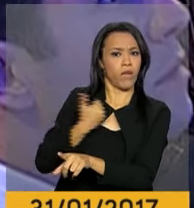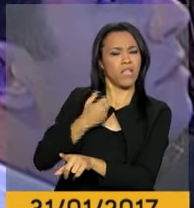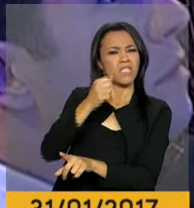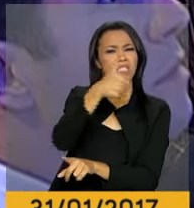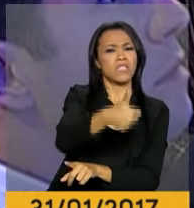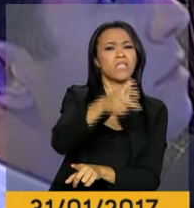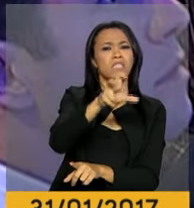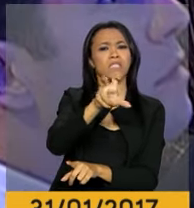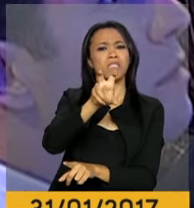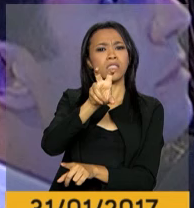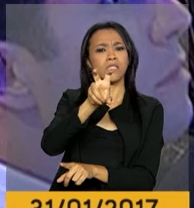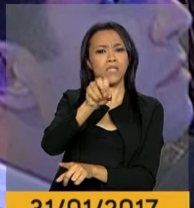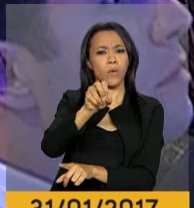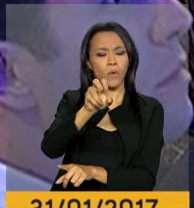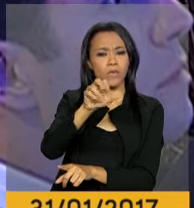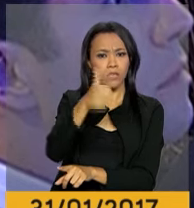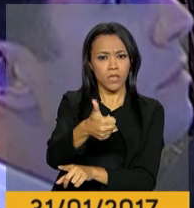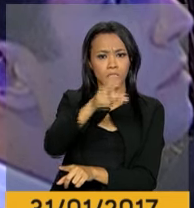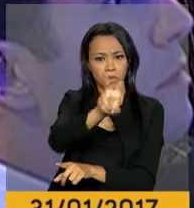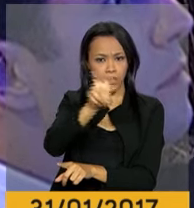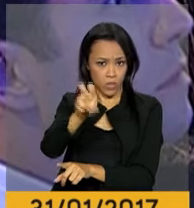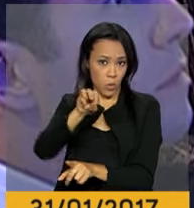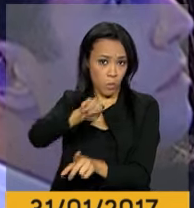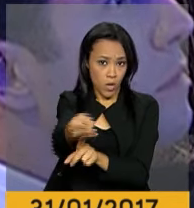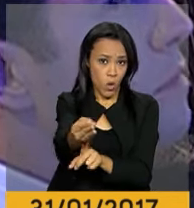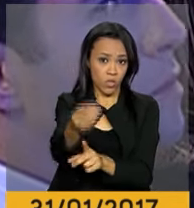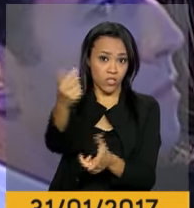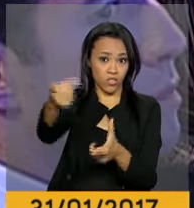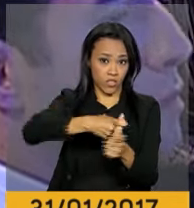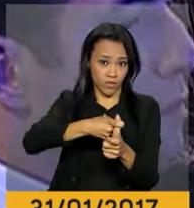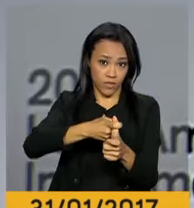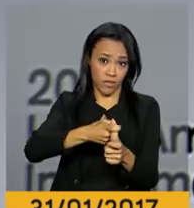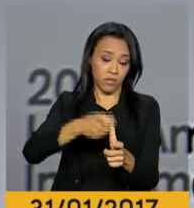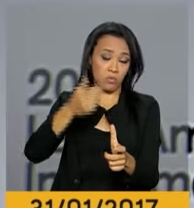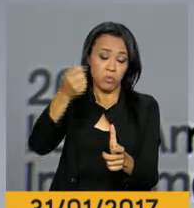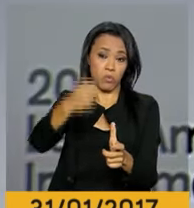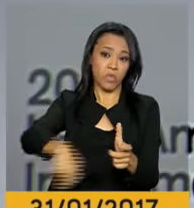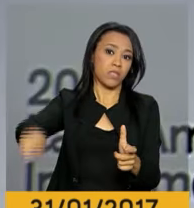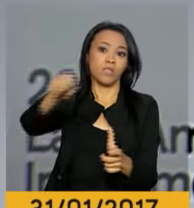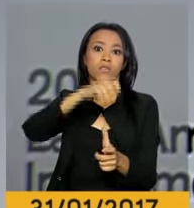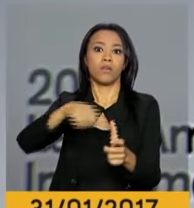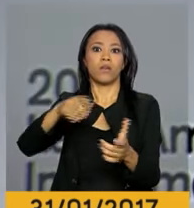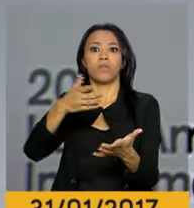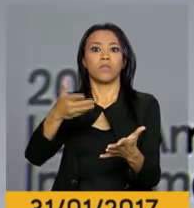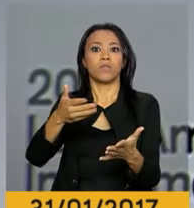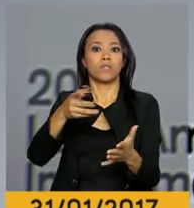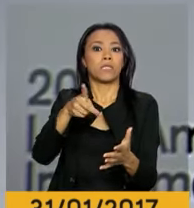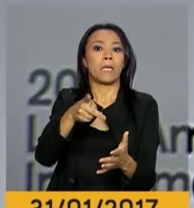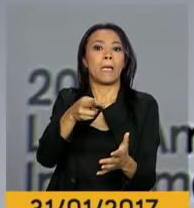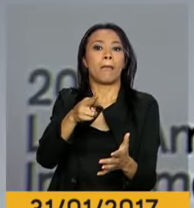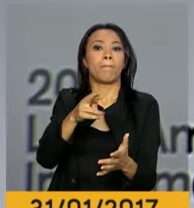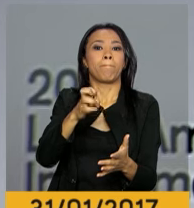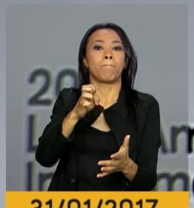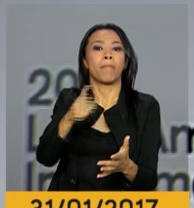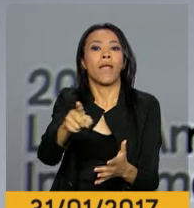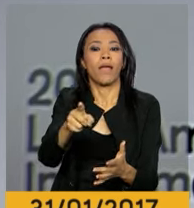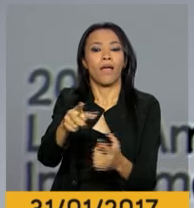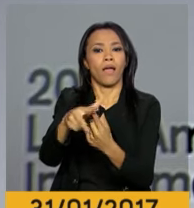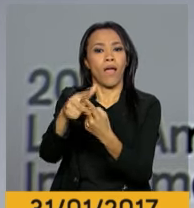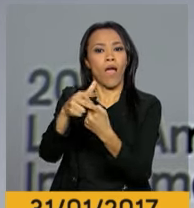155 milhões de Déficit ou seja não precisamos atingir a marca pré ajustada